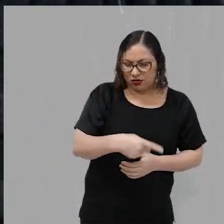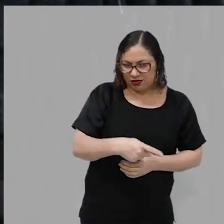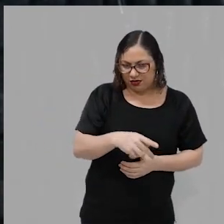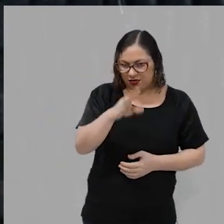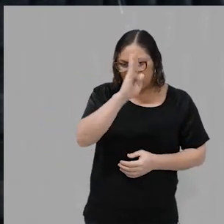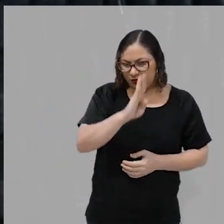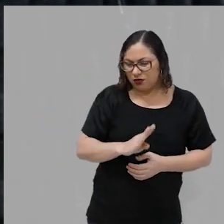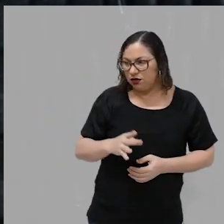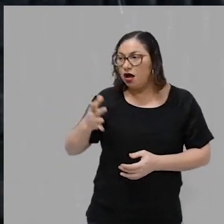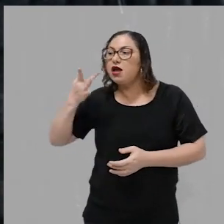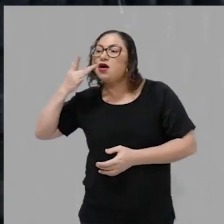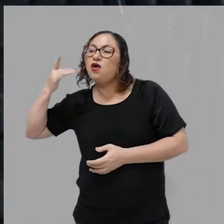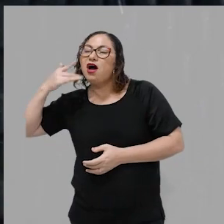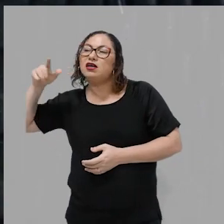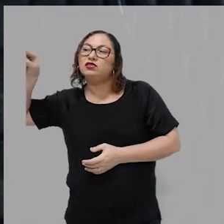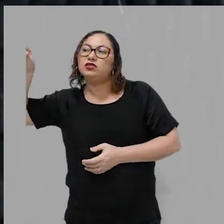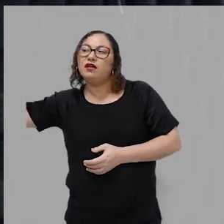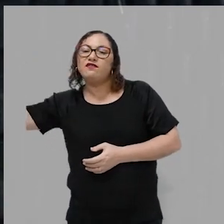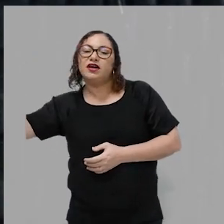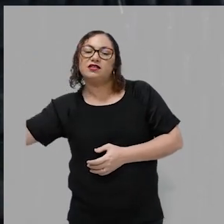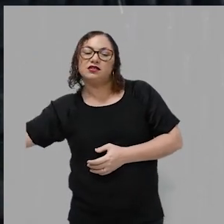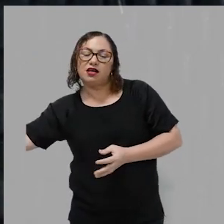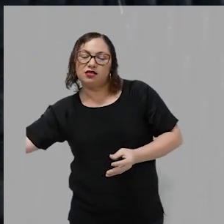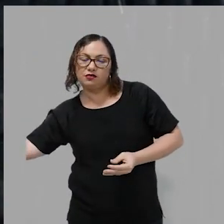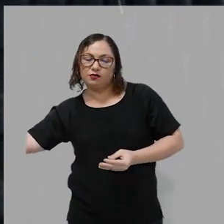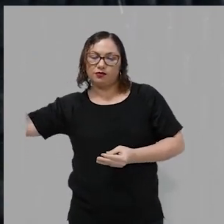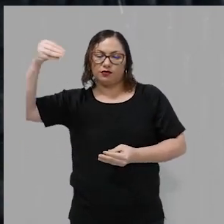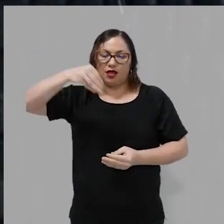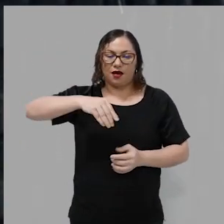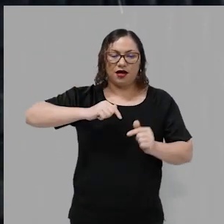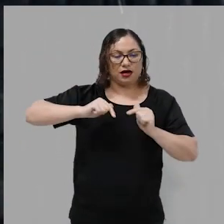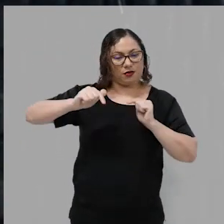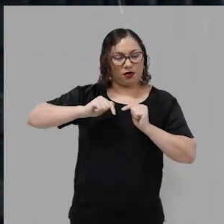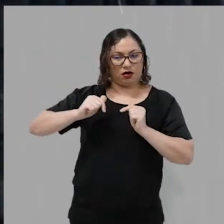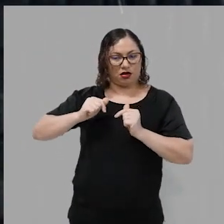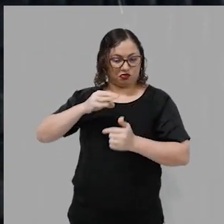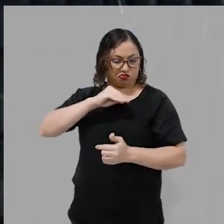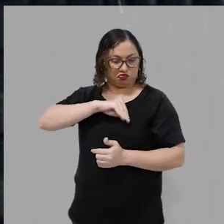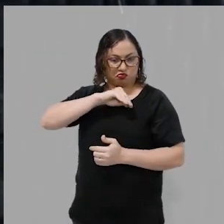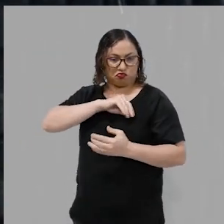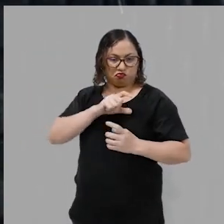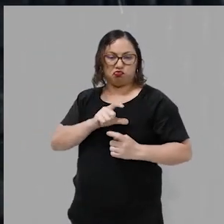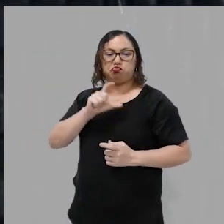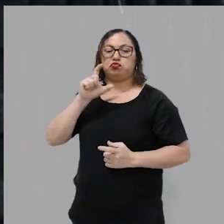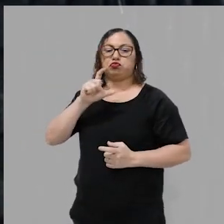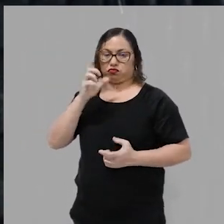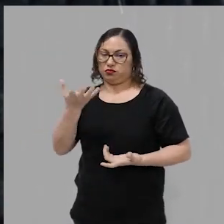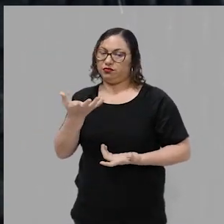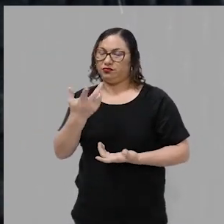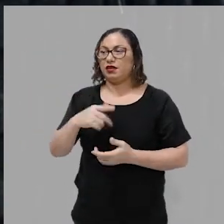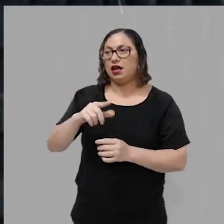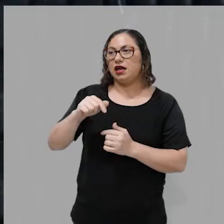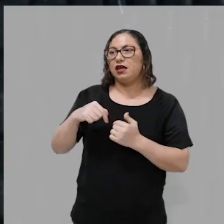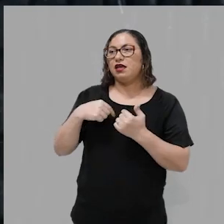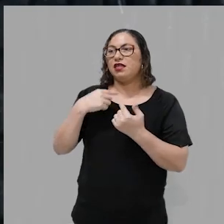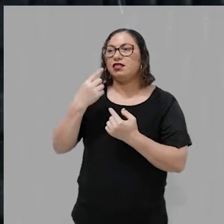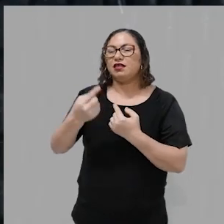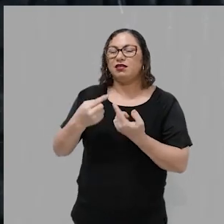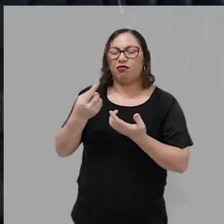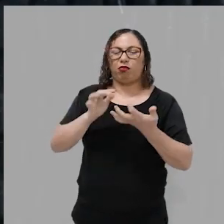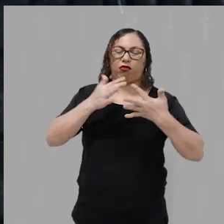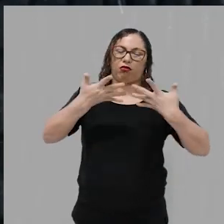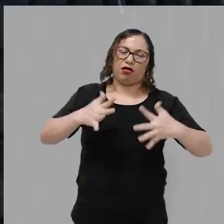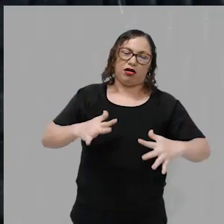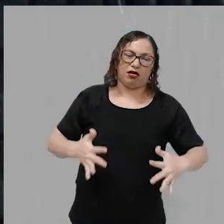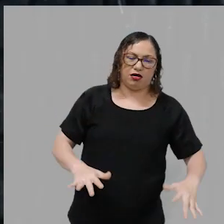artistas franceses que vieram para cá para trabalhar, muito bem pagos, numa situação cômoda, e depois entraram literalmente numa